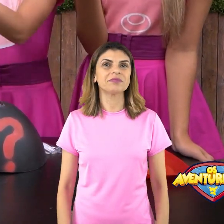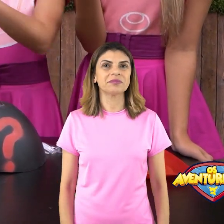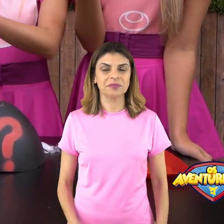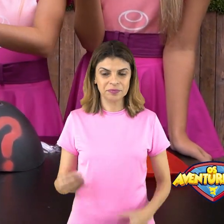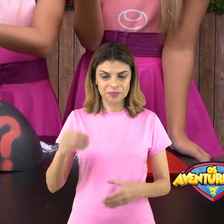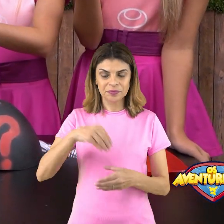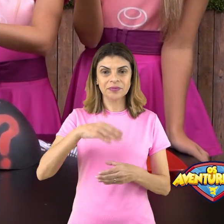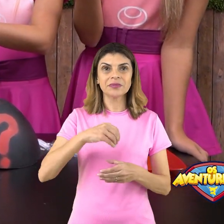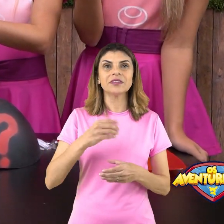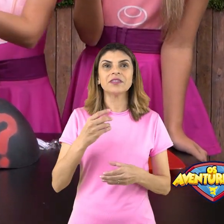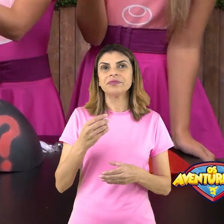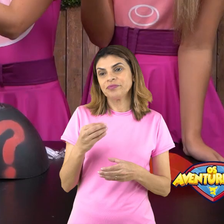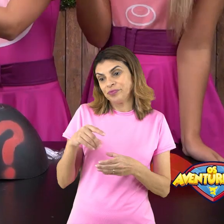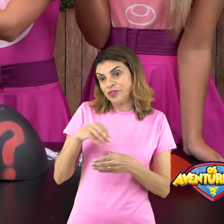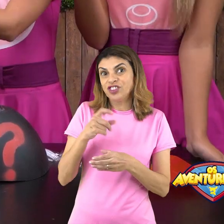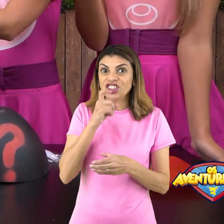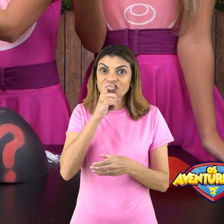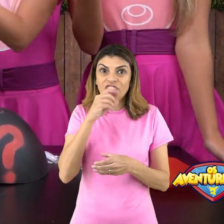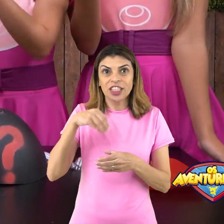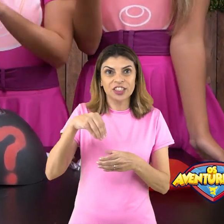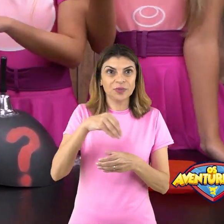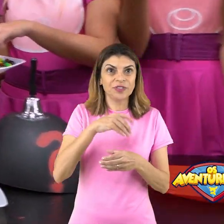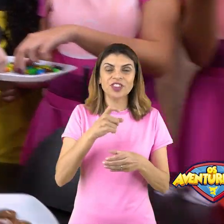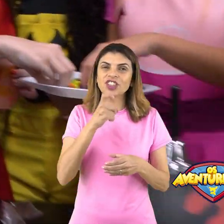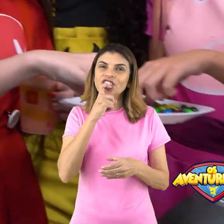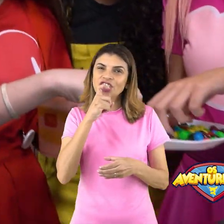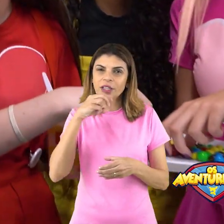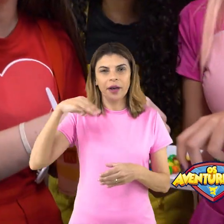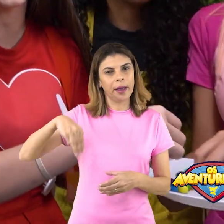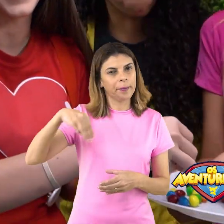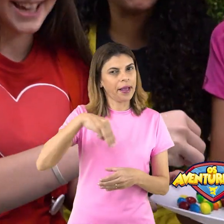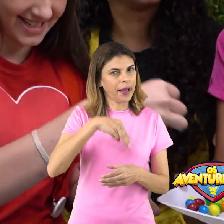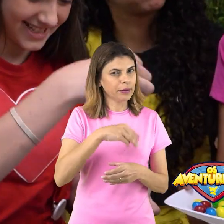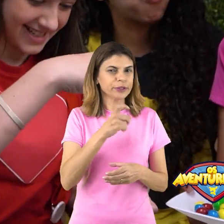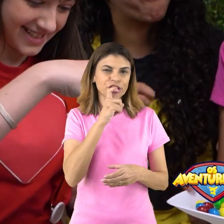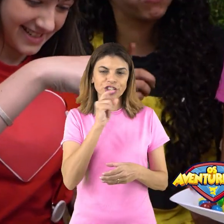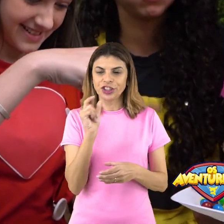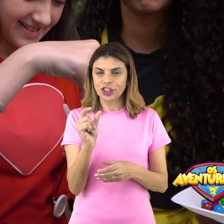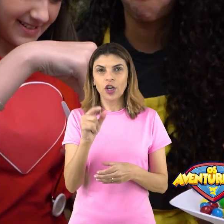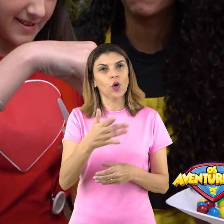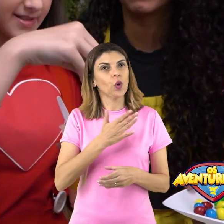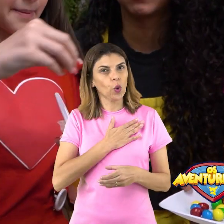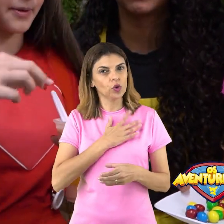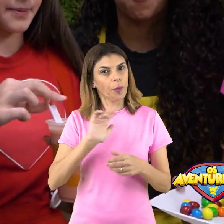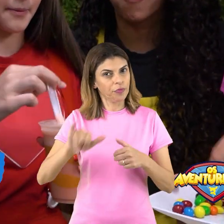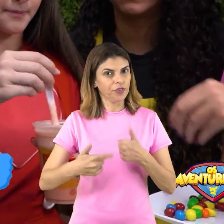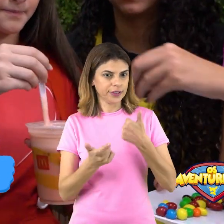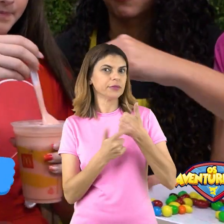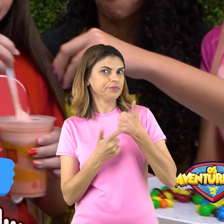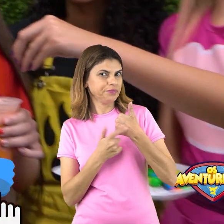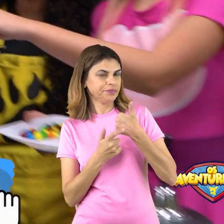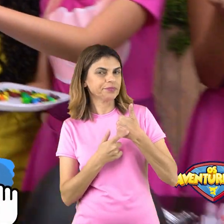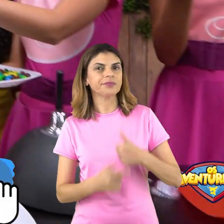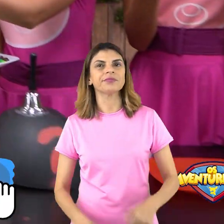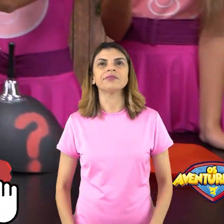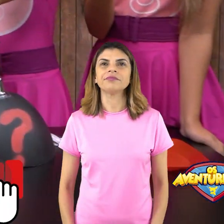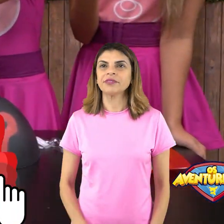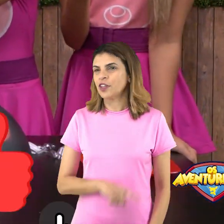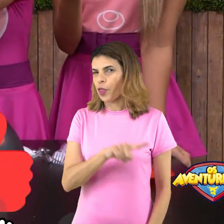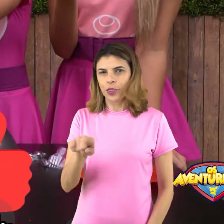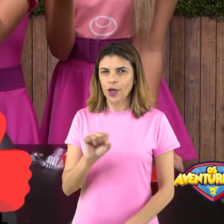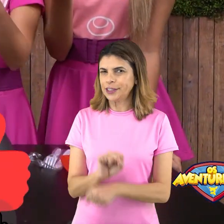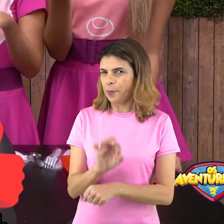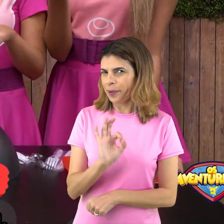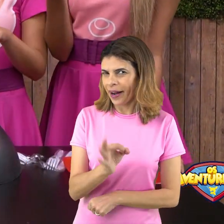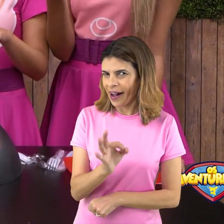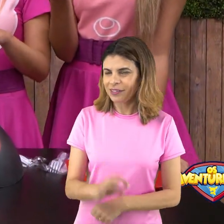M&M. Obrigada, é o gelinho. É o gelo. Caramba, gelo de M&M. Se você gostou dessa ideia, deixa um like aí no vídeo. Por essa vocês não